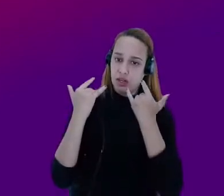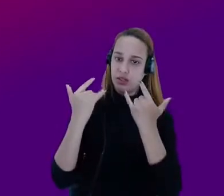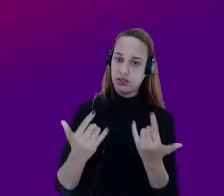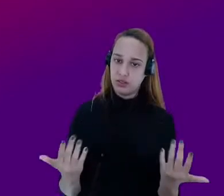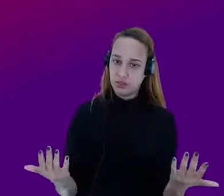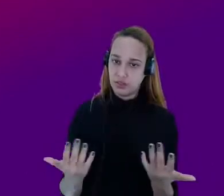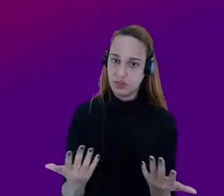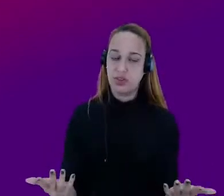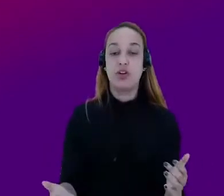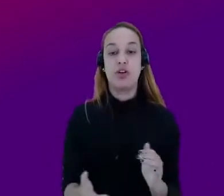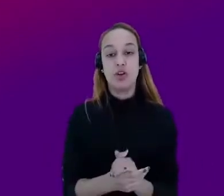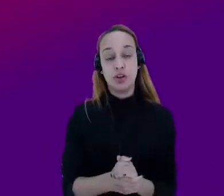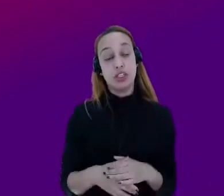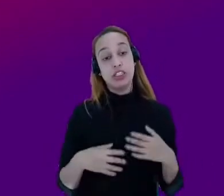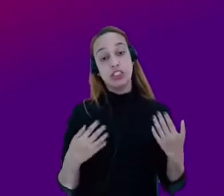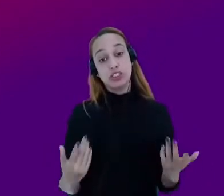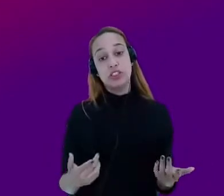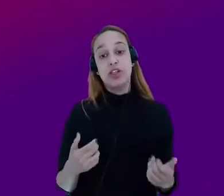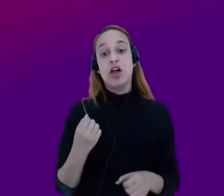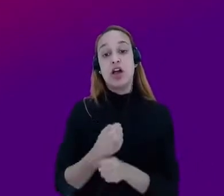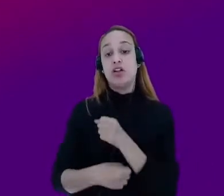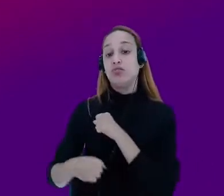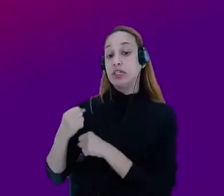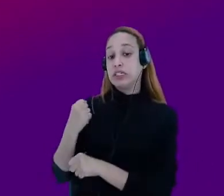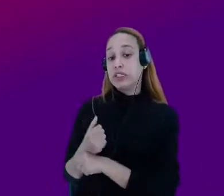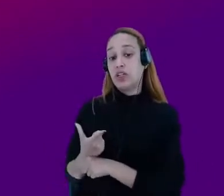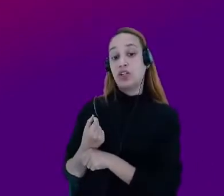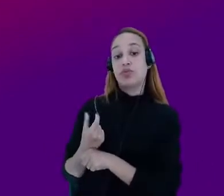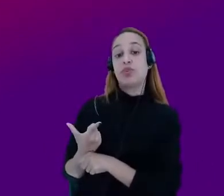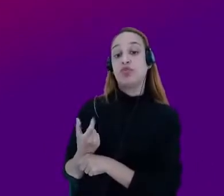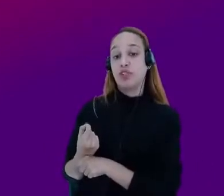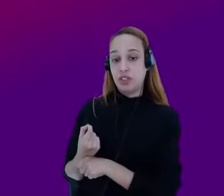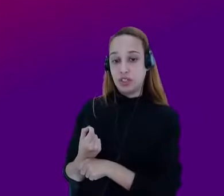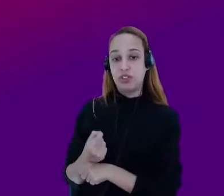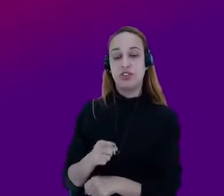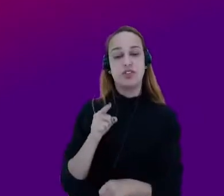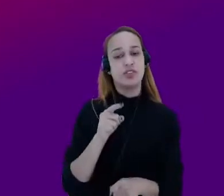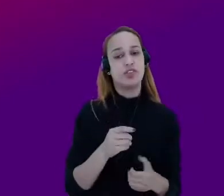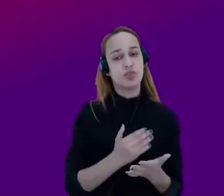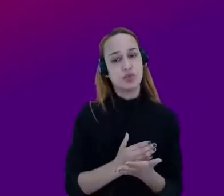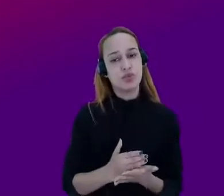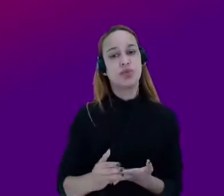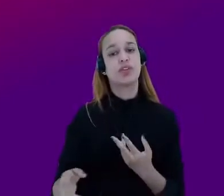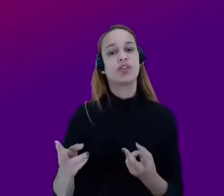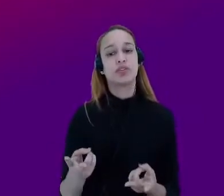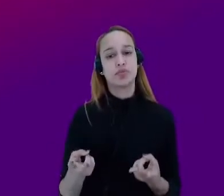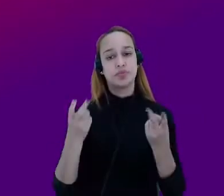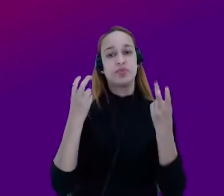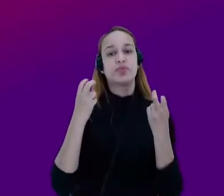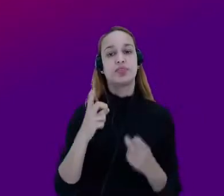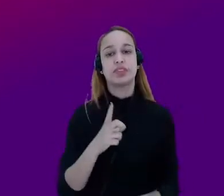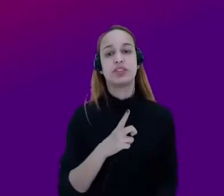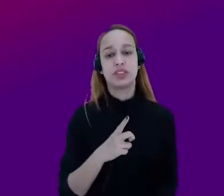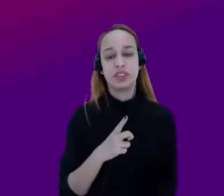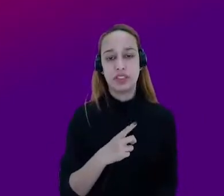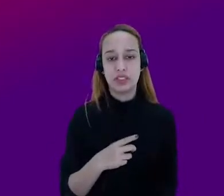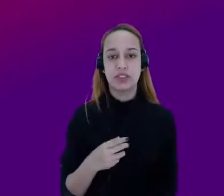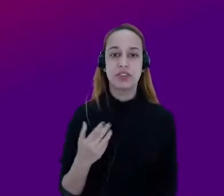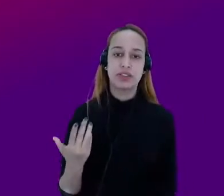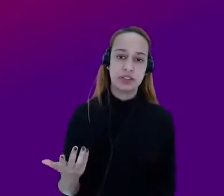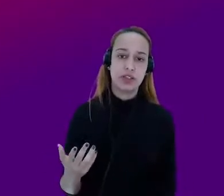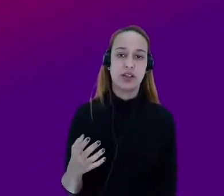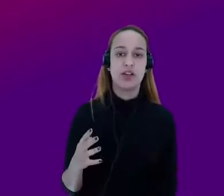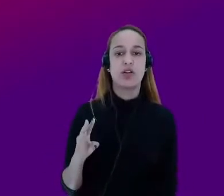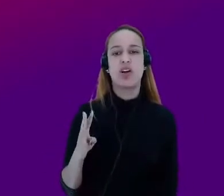que no ano passado, vocês começam a perceber que tem praticamente